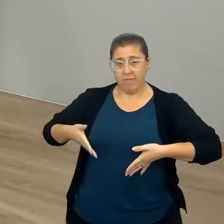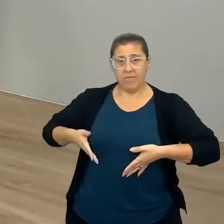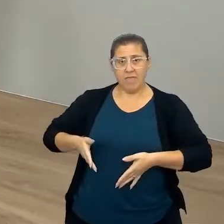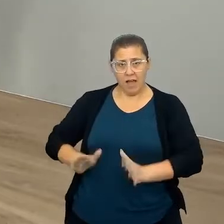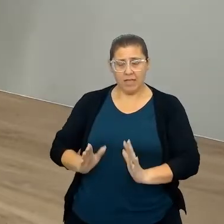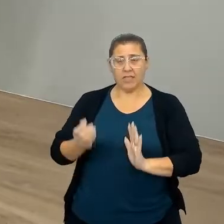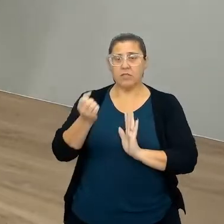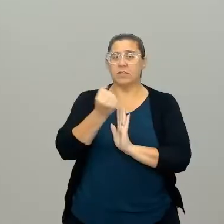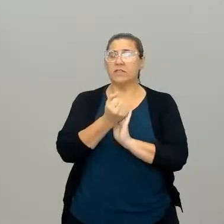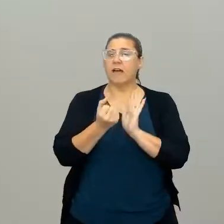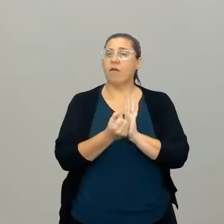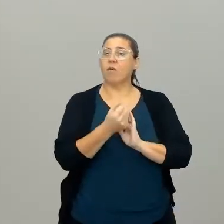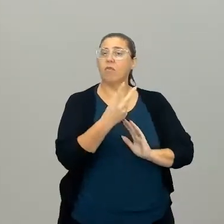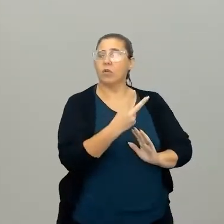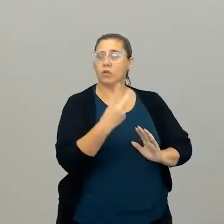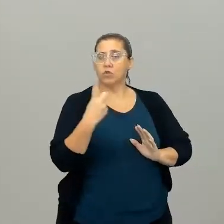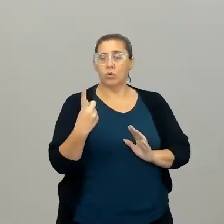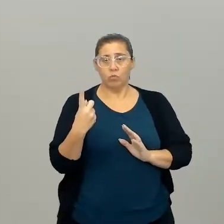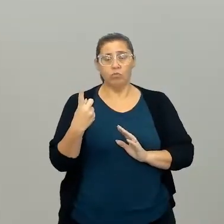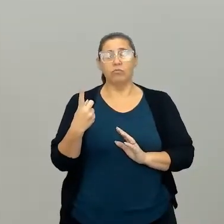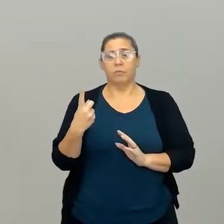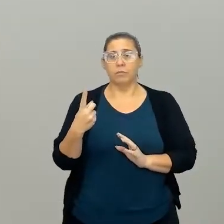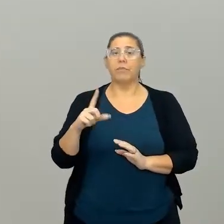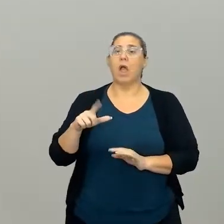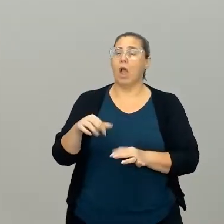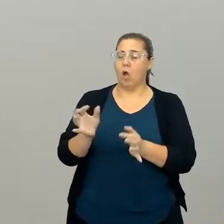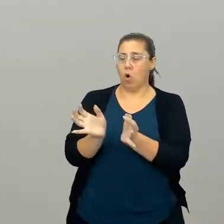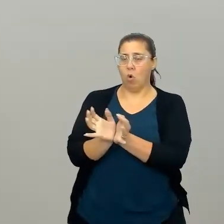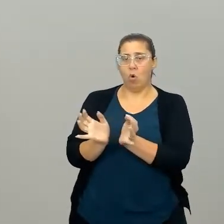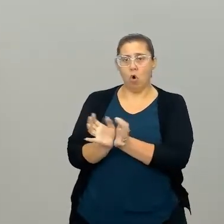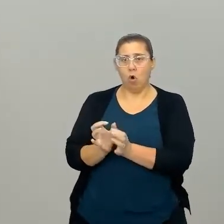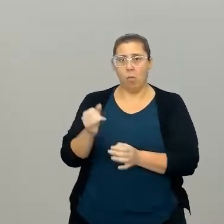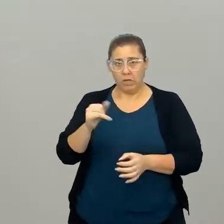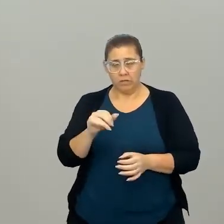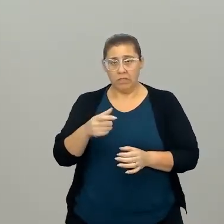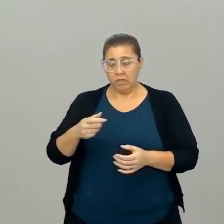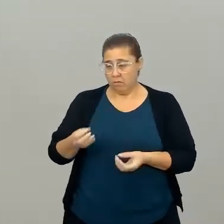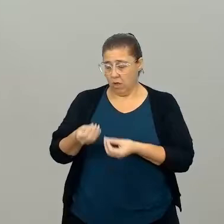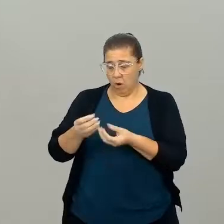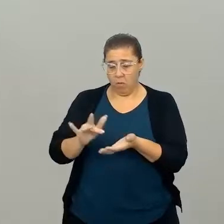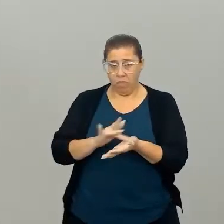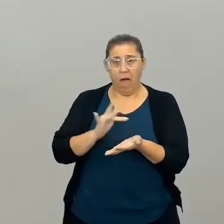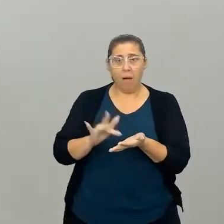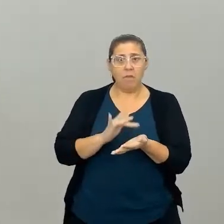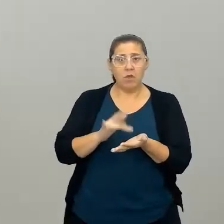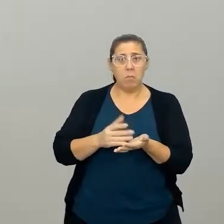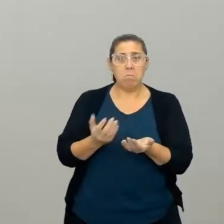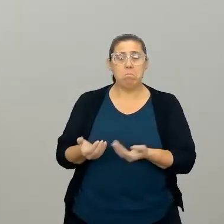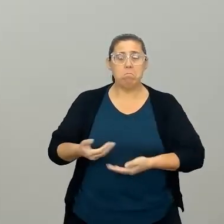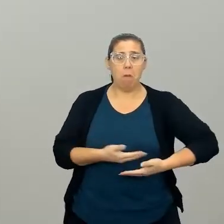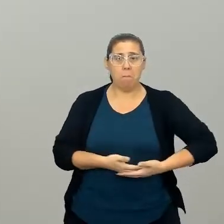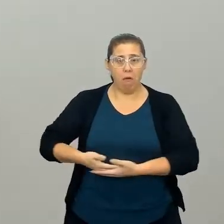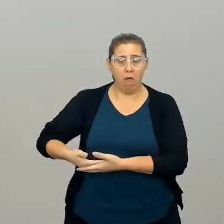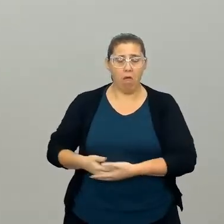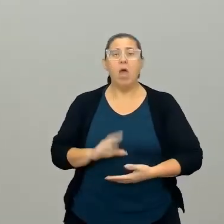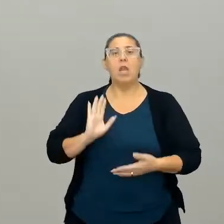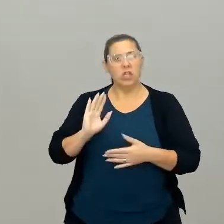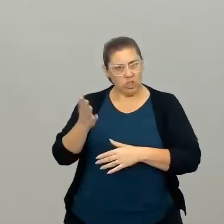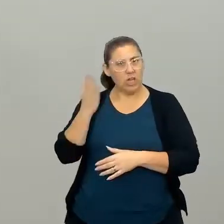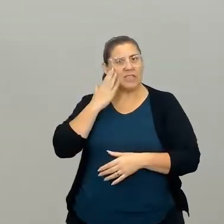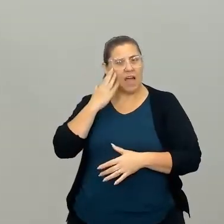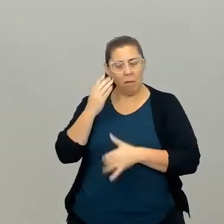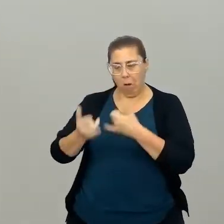partir do século 21... é uma galera que, se você der o tablet na mão do bebê, ele já opera. Porque o